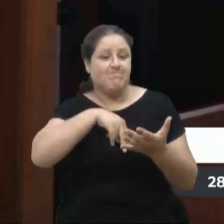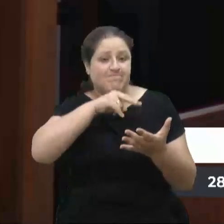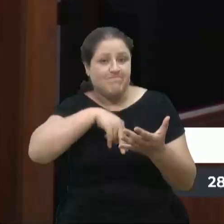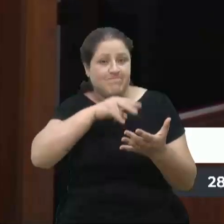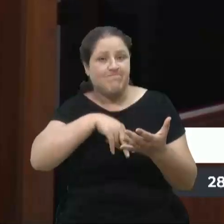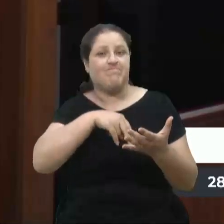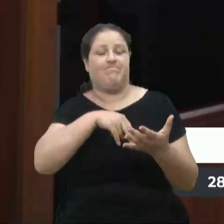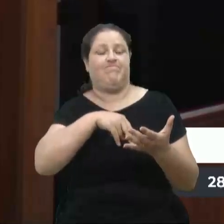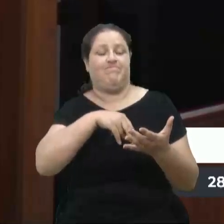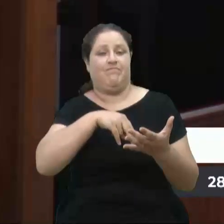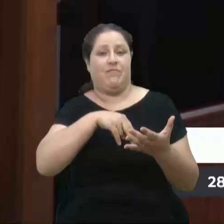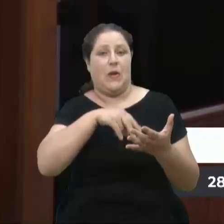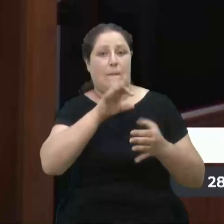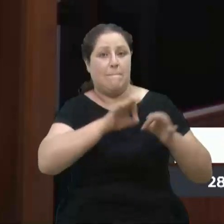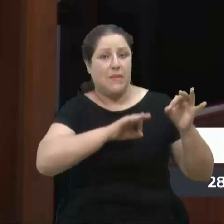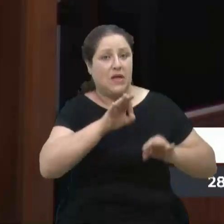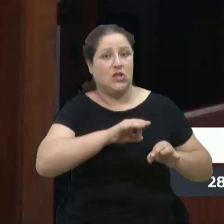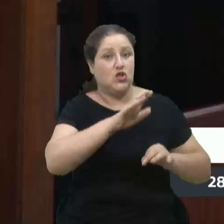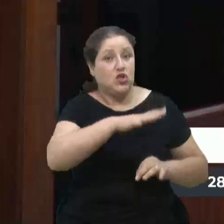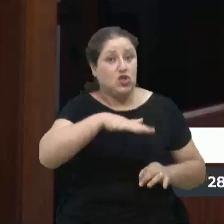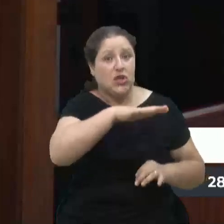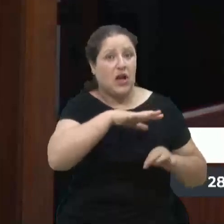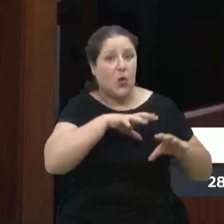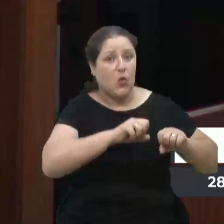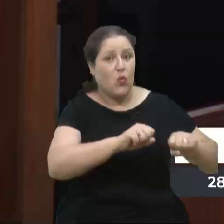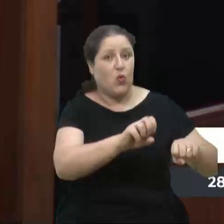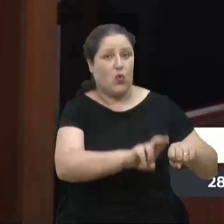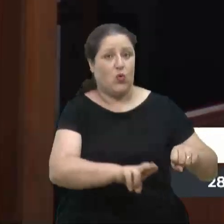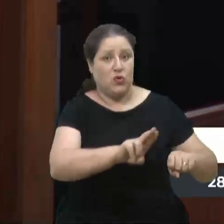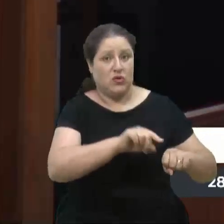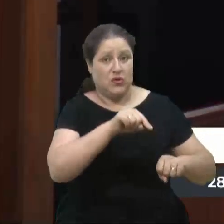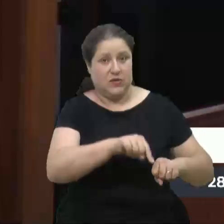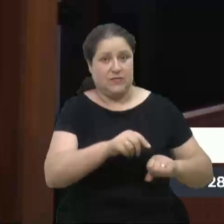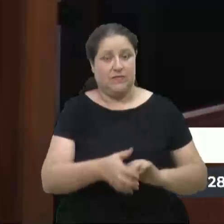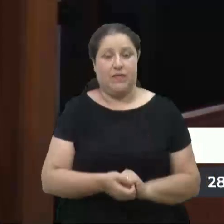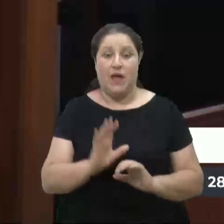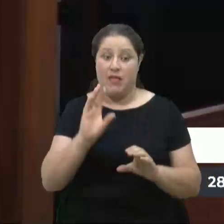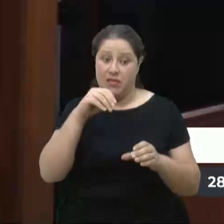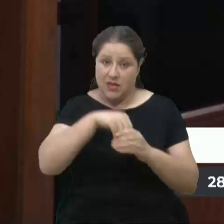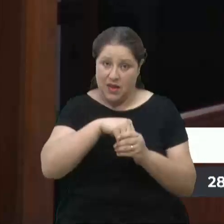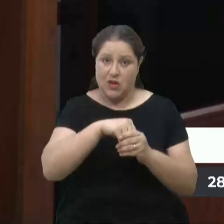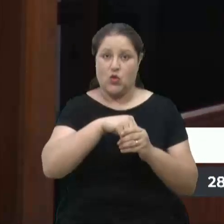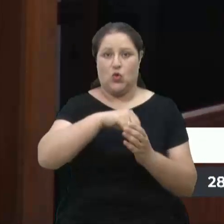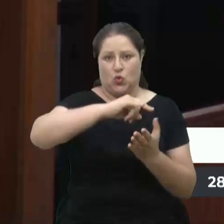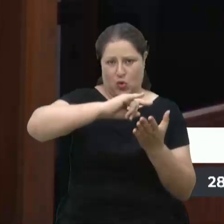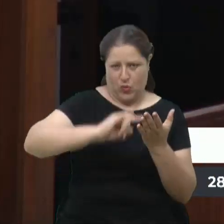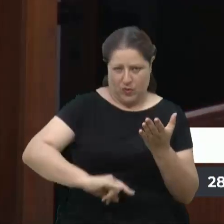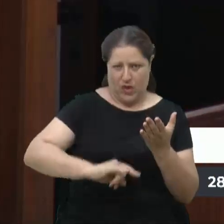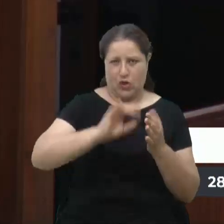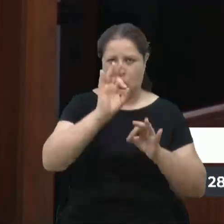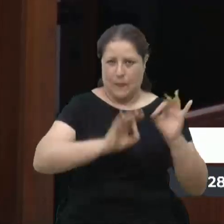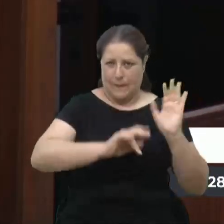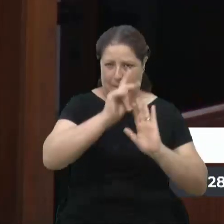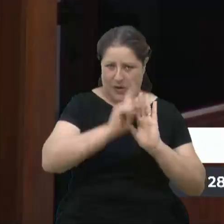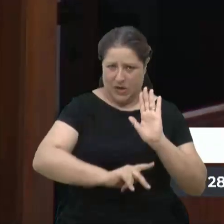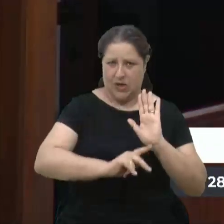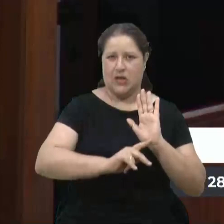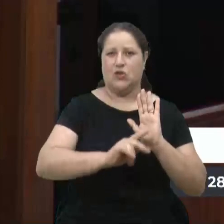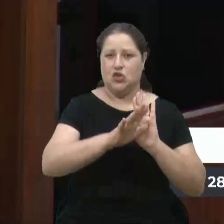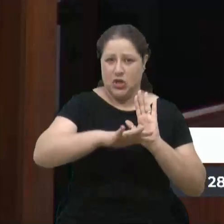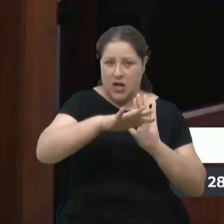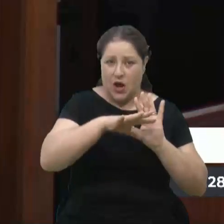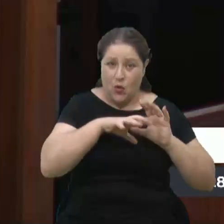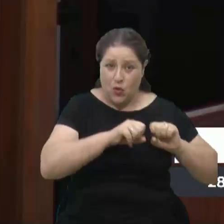Geral de Ocupação. E dentro desse Plano Geral de Ocupação, existem